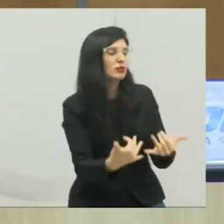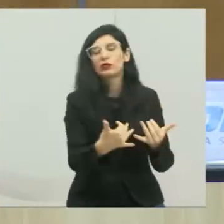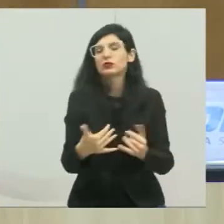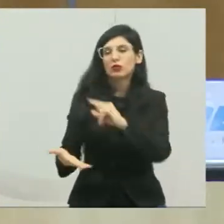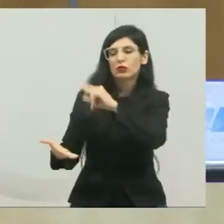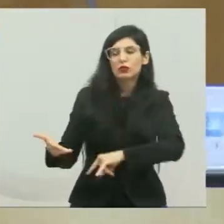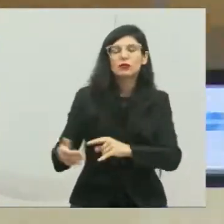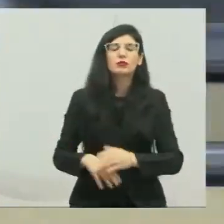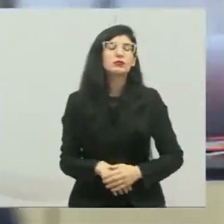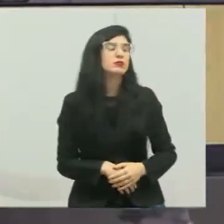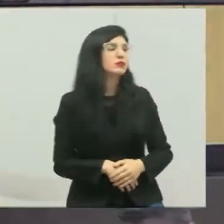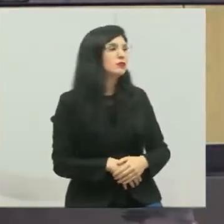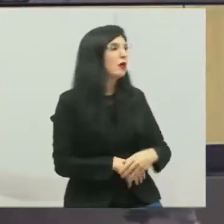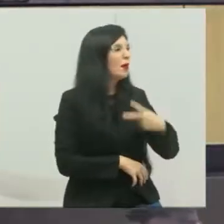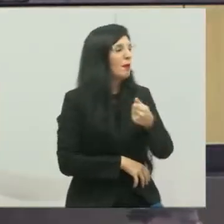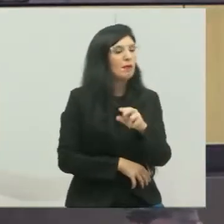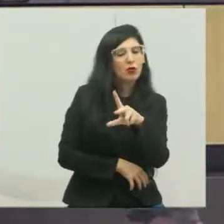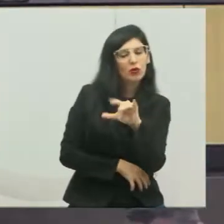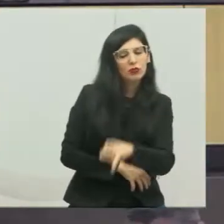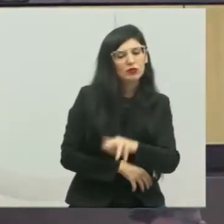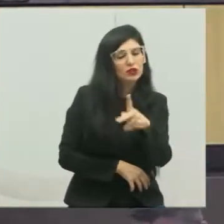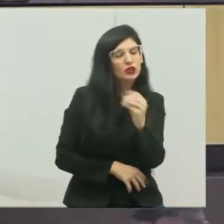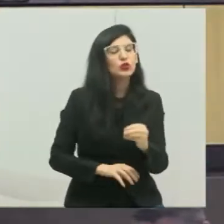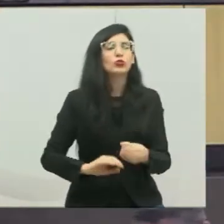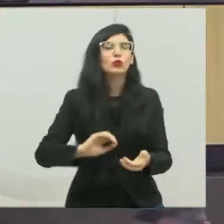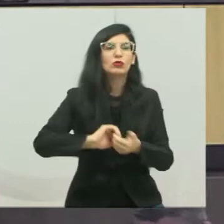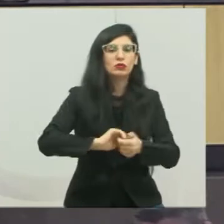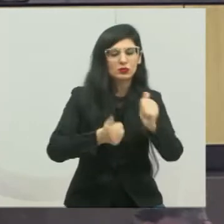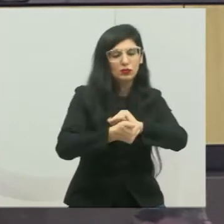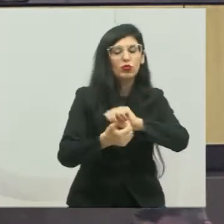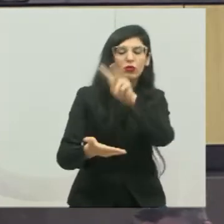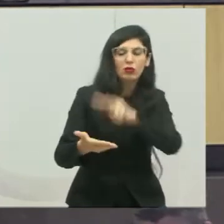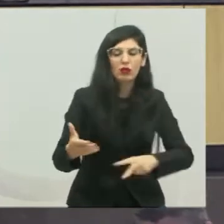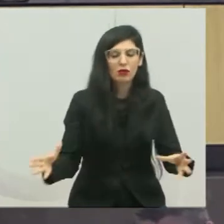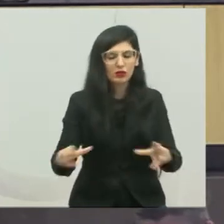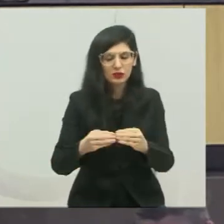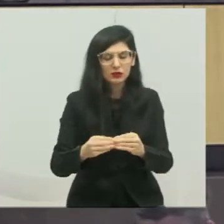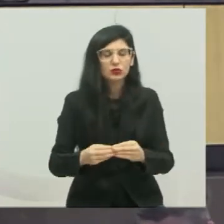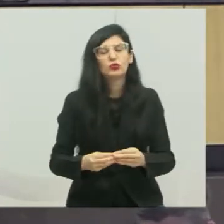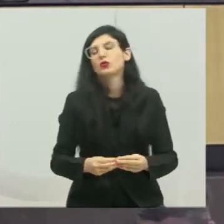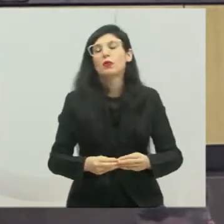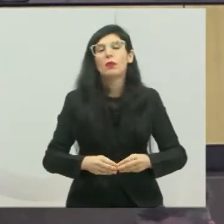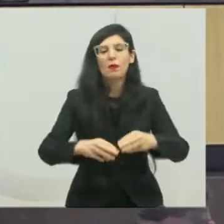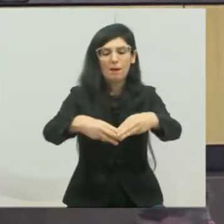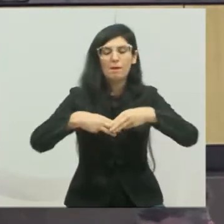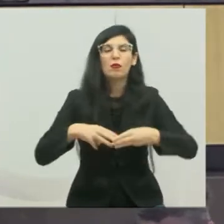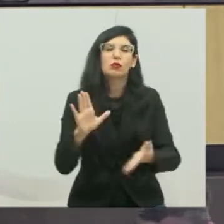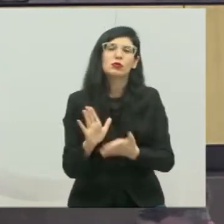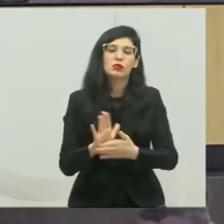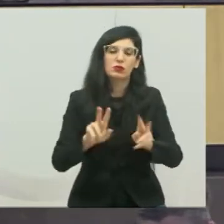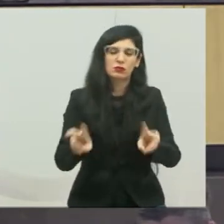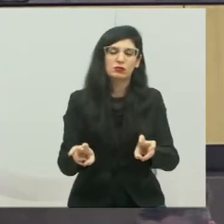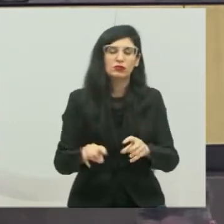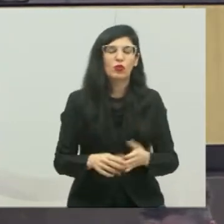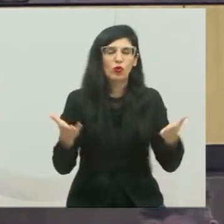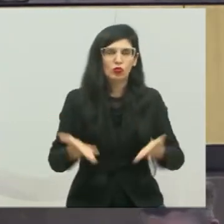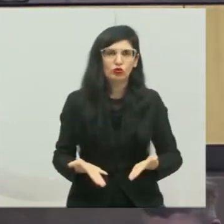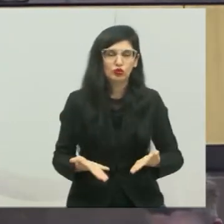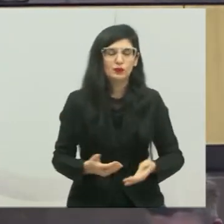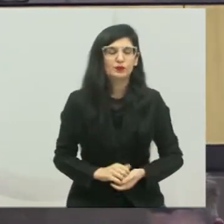secretário, vereador Paulinho do Esporte, que faça a leitura das sínteses das moções protocoladas para esta sessão.